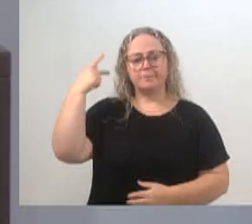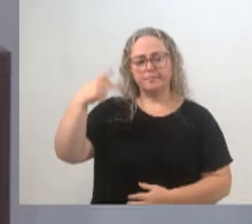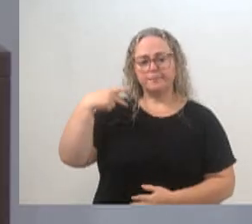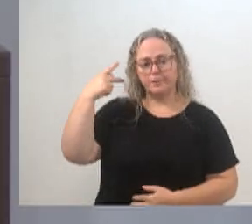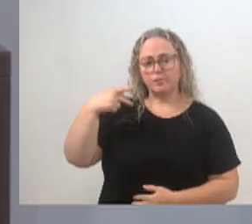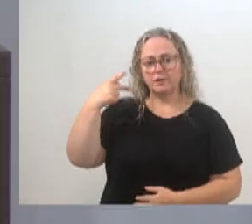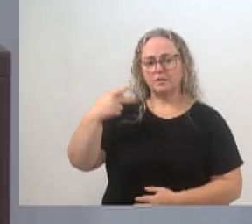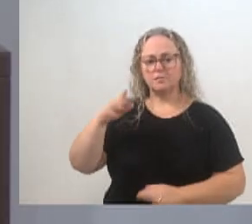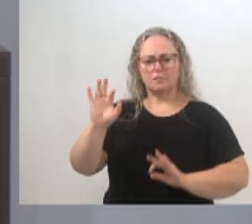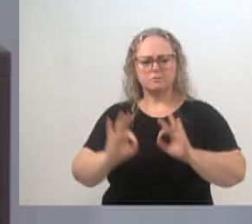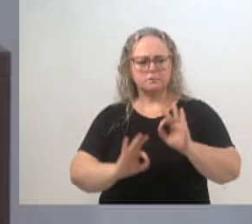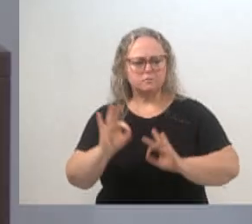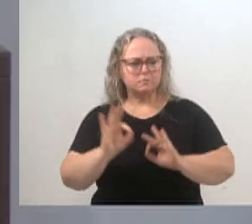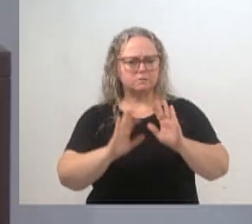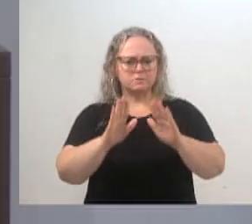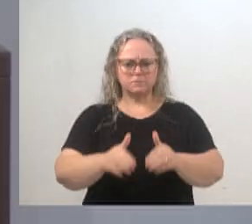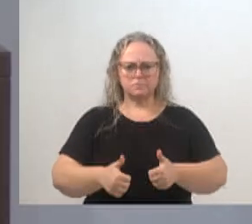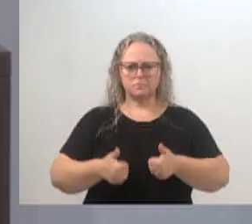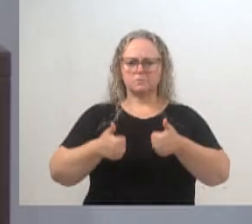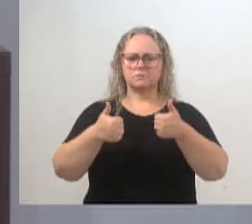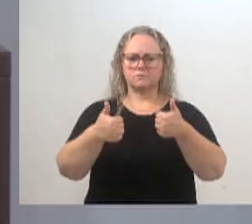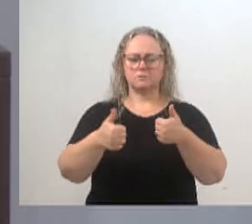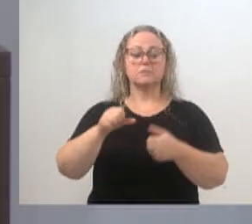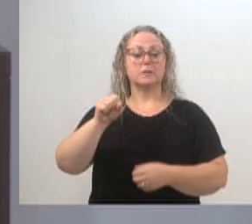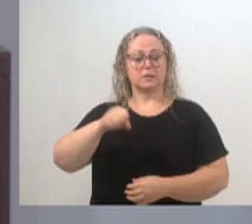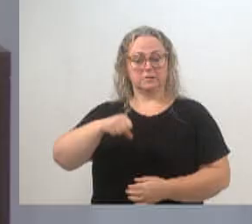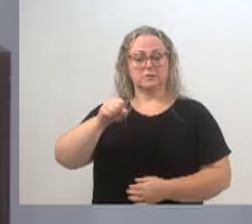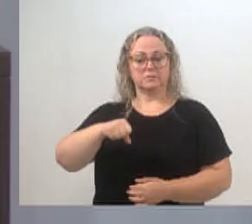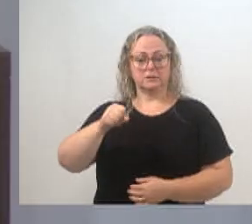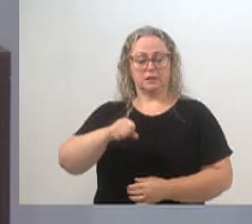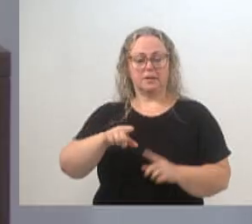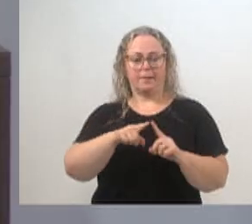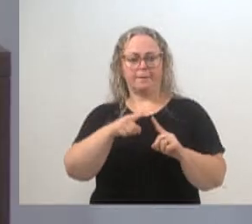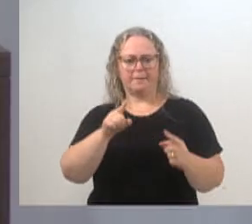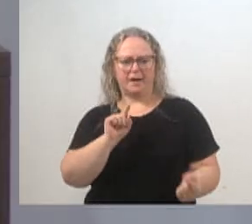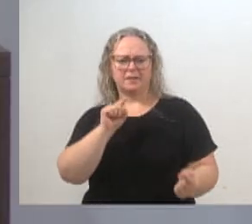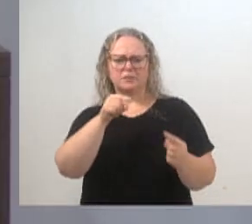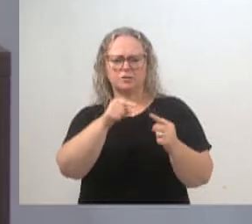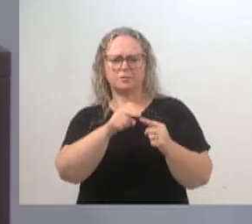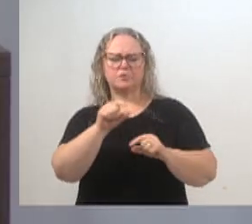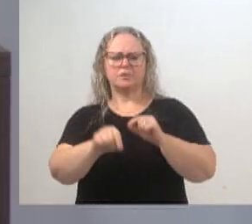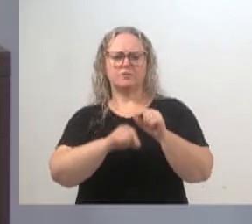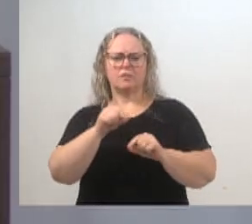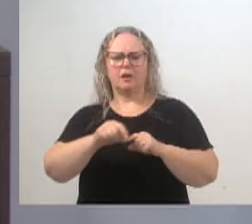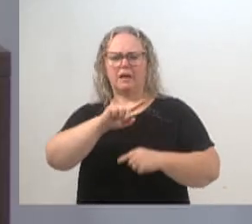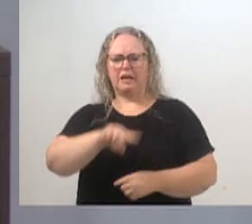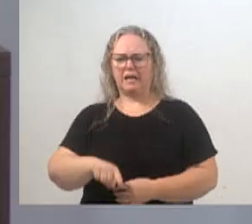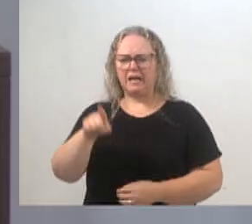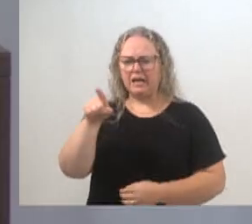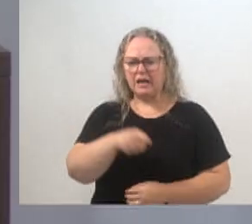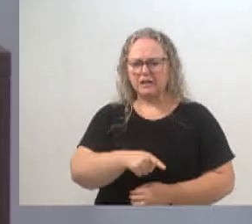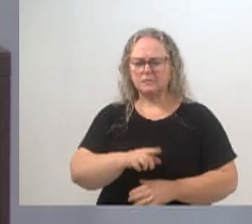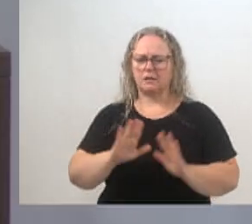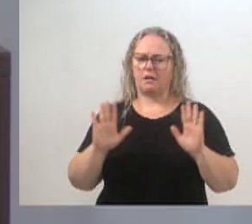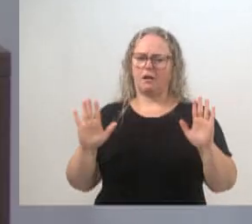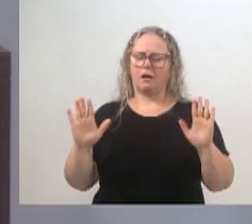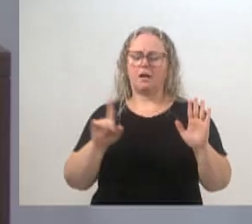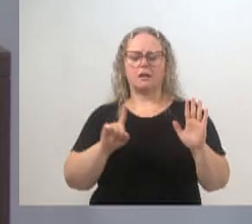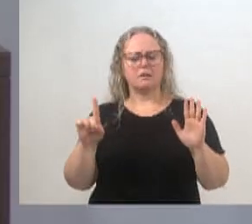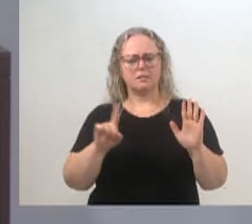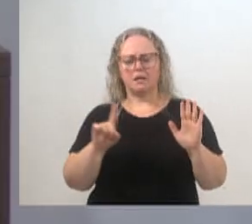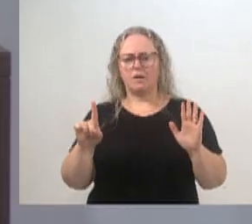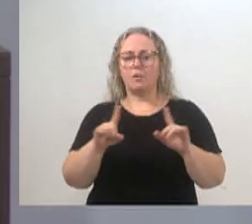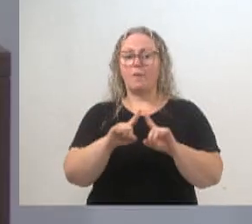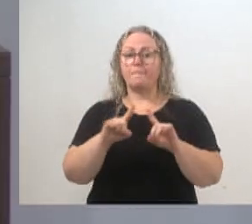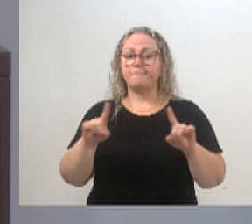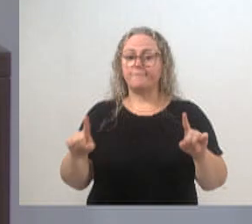qualificada. Agora, nunca no objetivo de extirpar a política, e sim de melhorar, de qualificar. Quando a gente fala